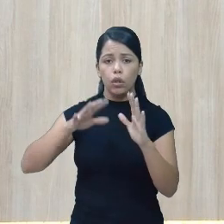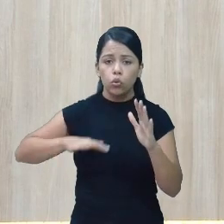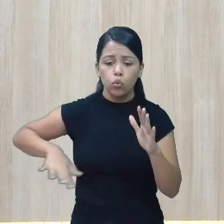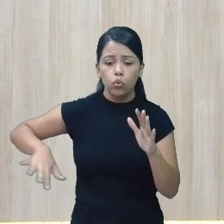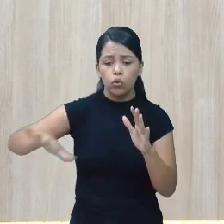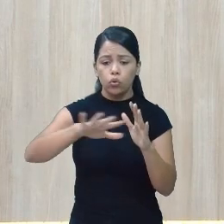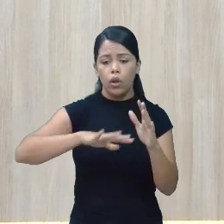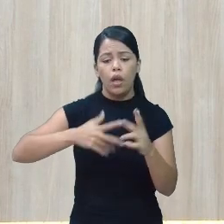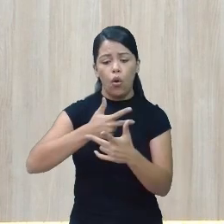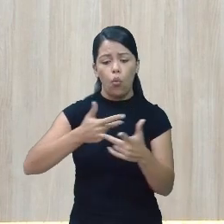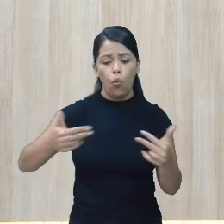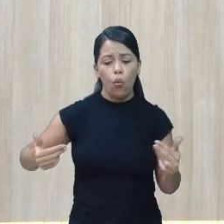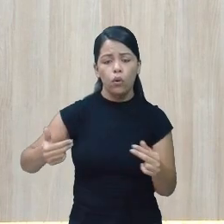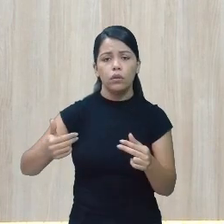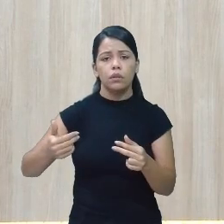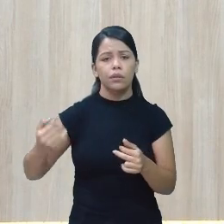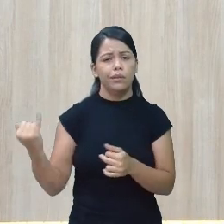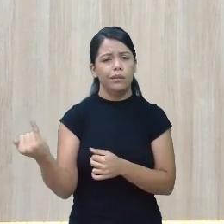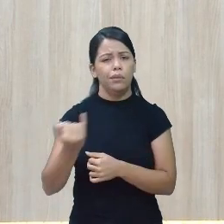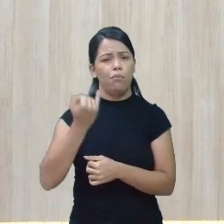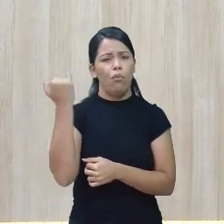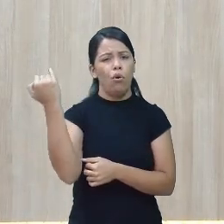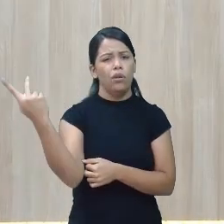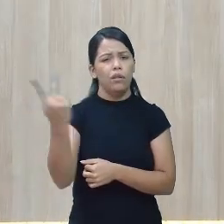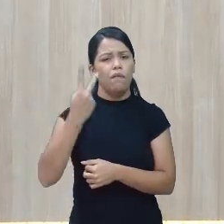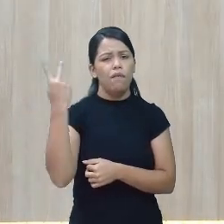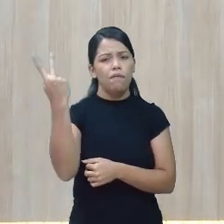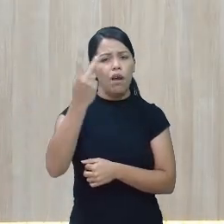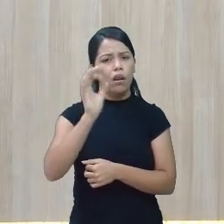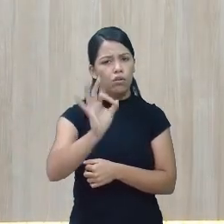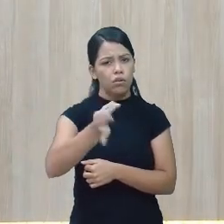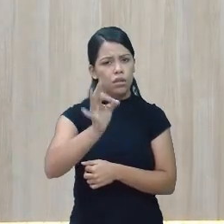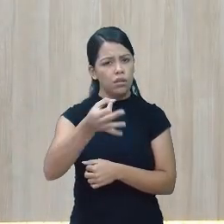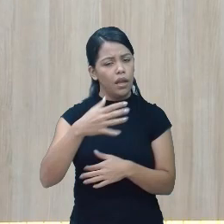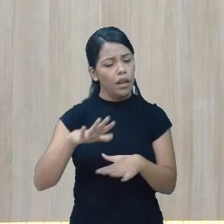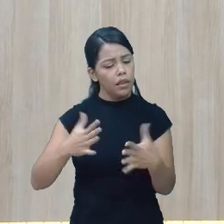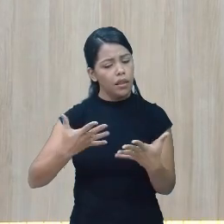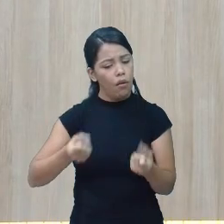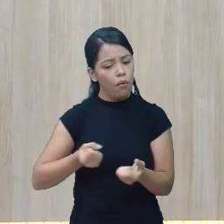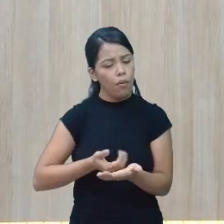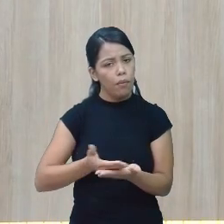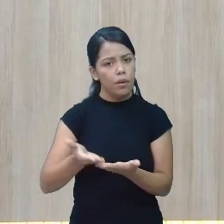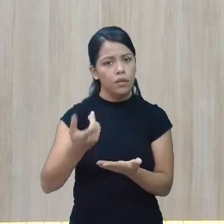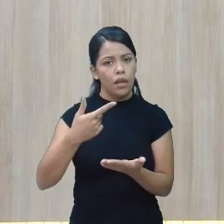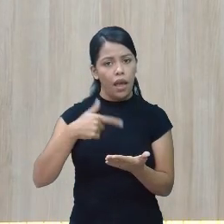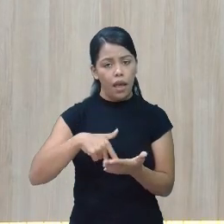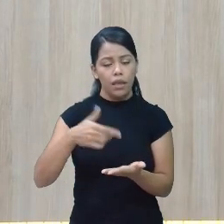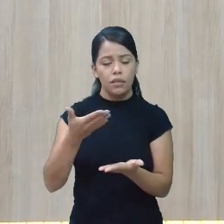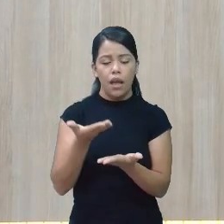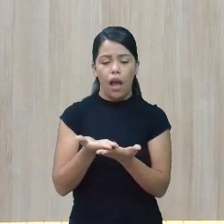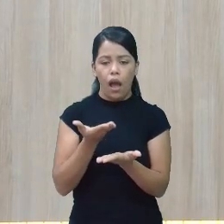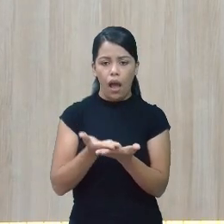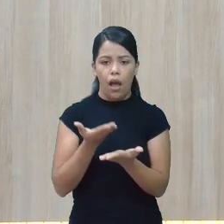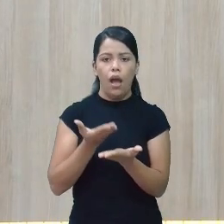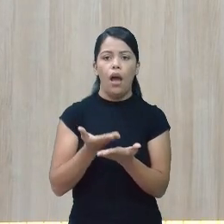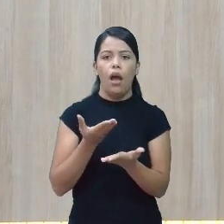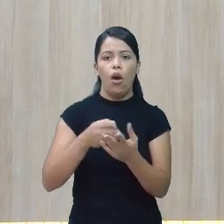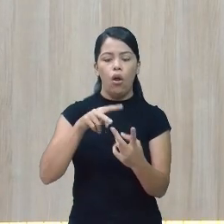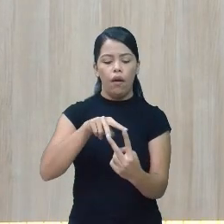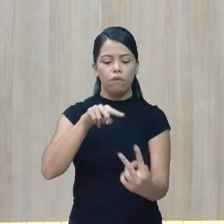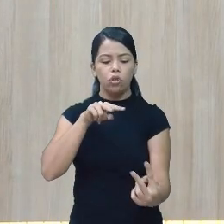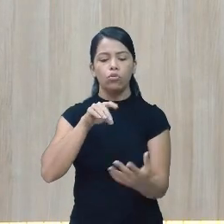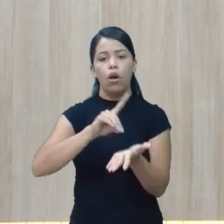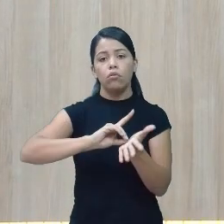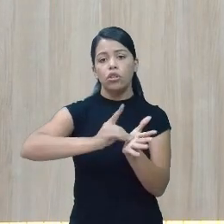muito importantes, coisas muito valiosas, tá certo? Então vamos lá, né? Então essa aula em formato digital, ela se